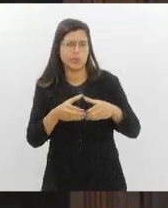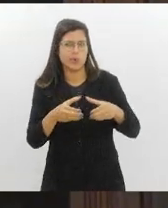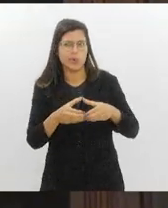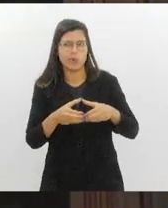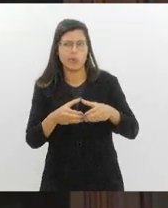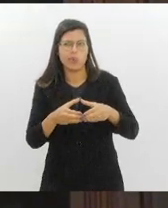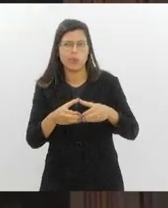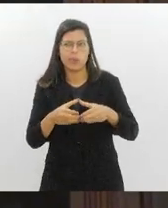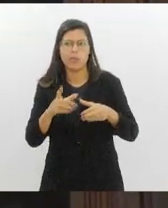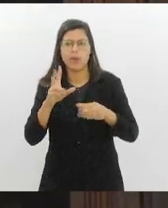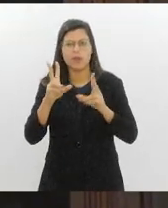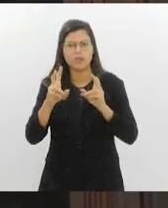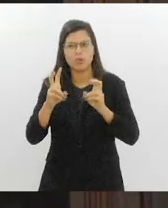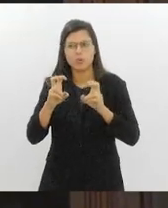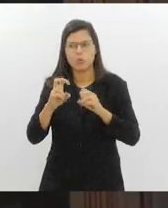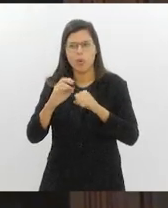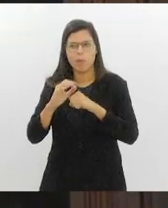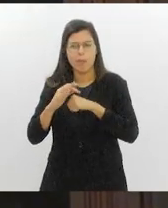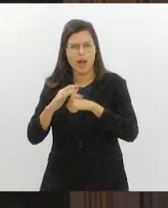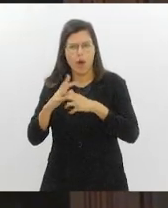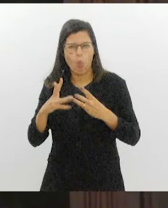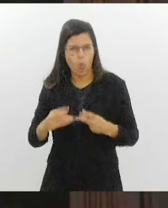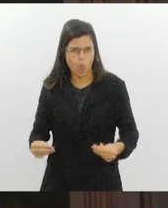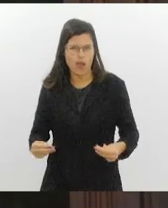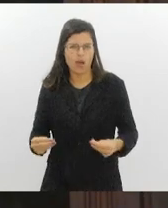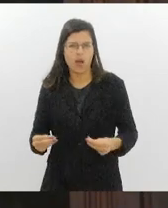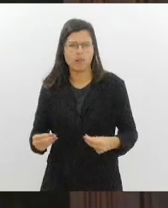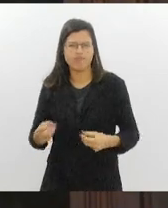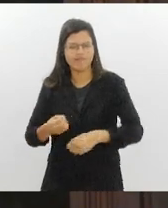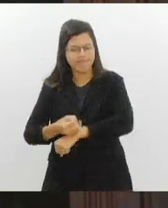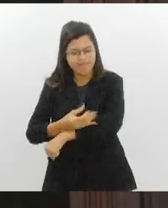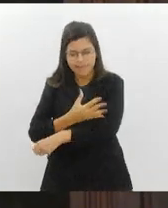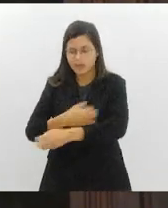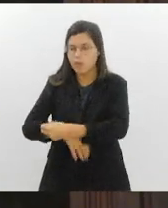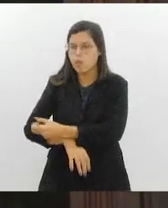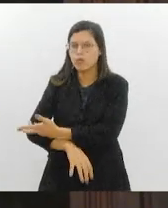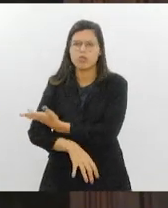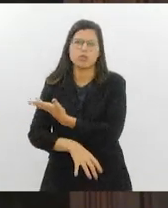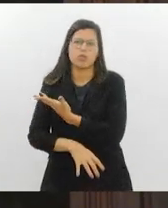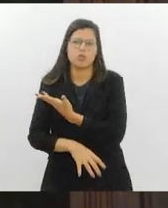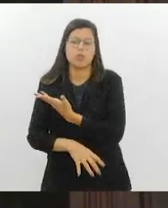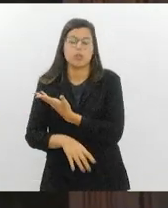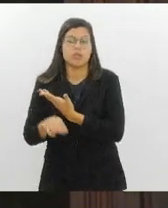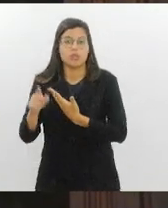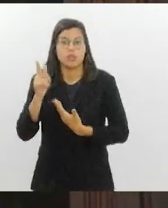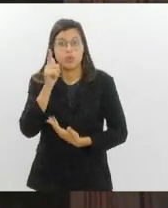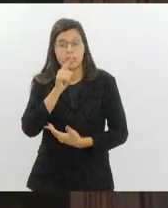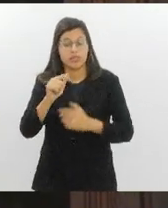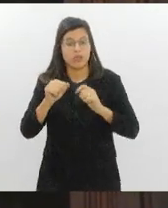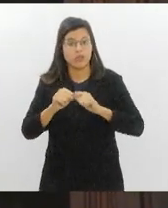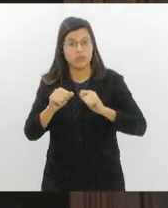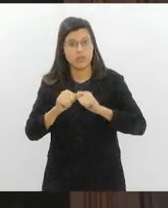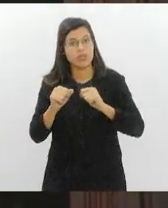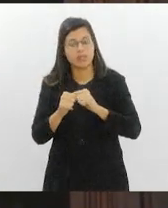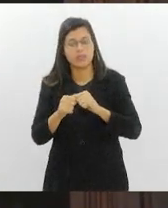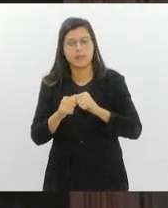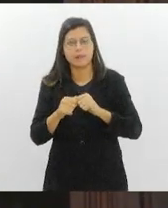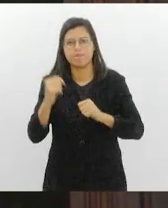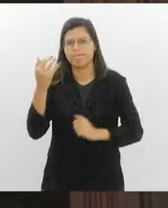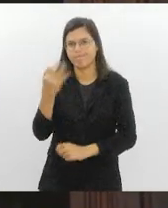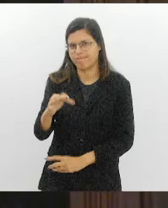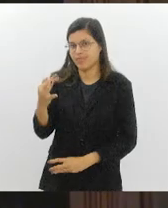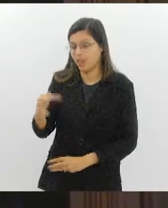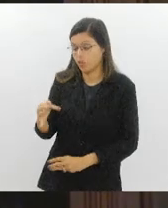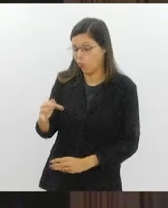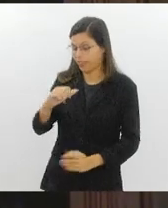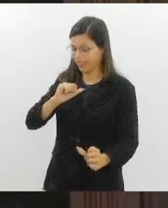A Cura, que me emocionou tremendamente. Você conseguiu fazer da dor uma esperança,